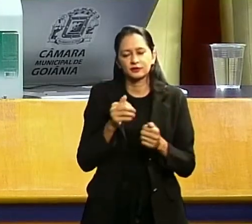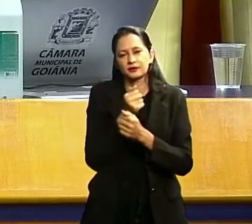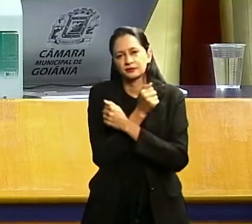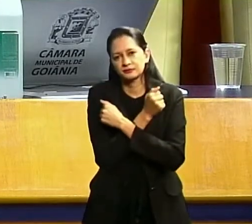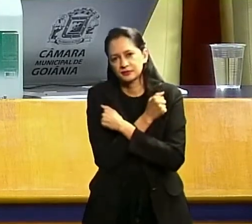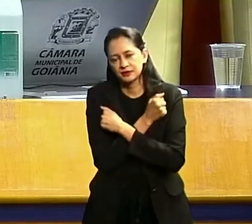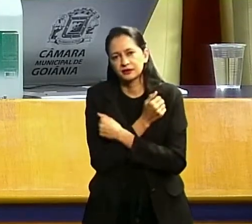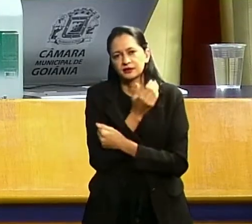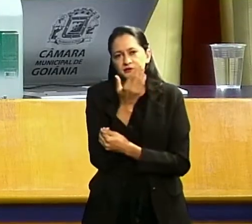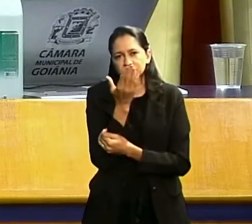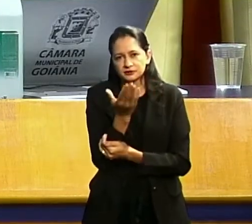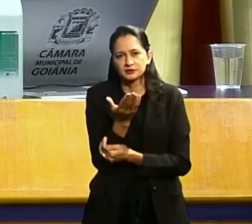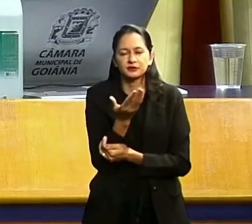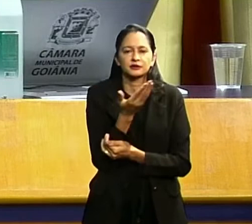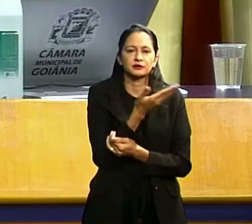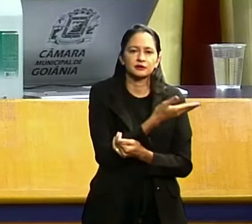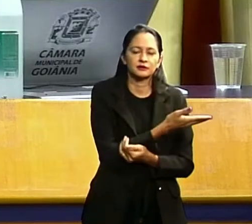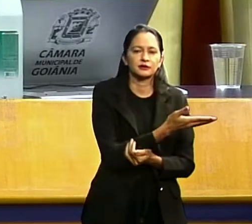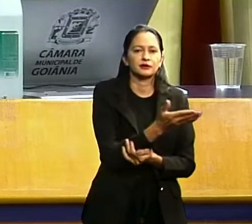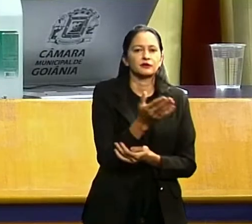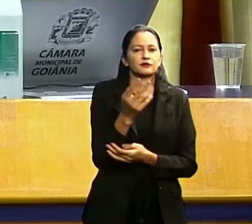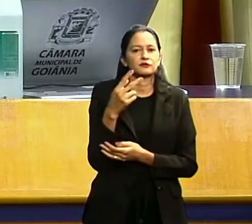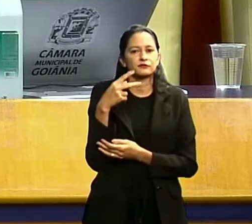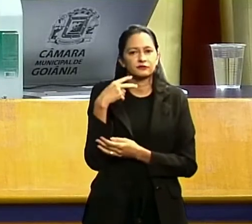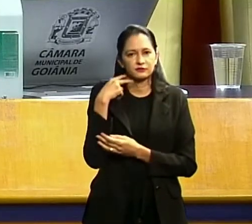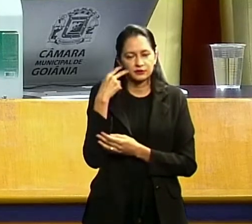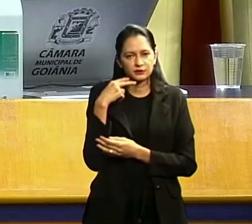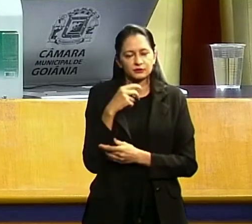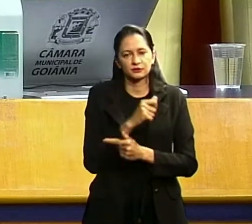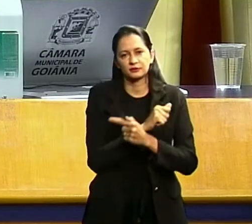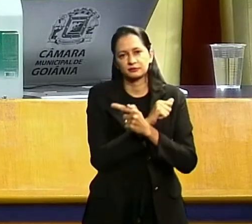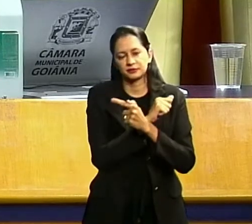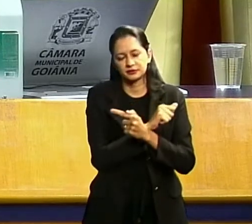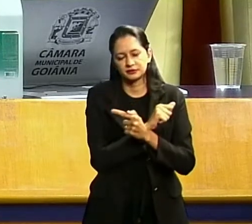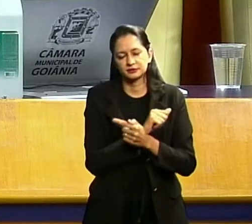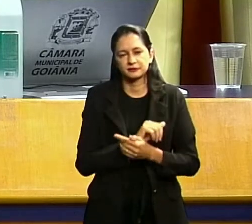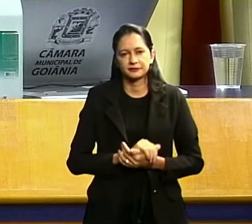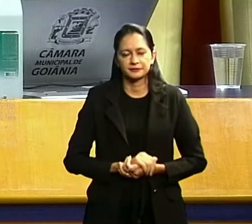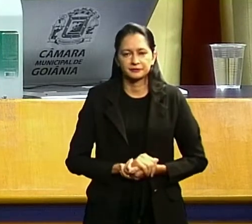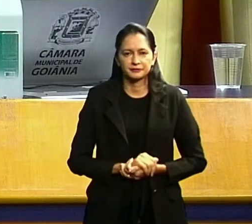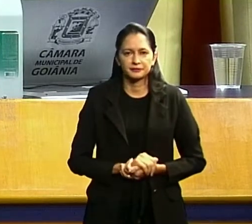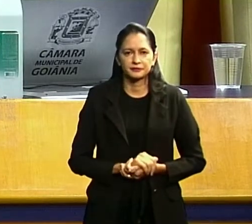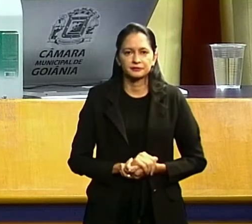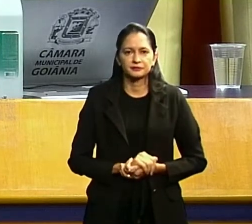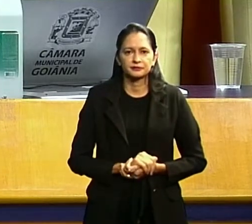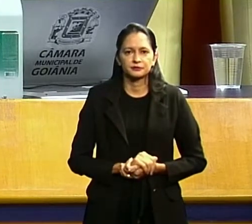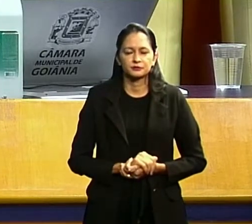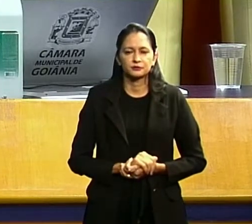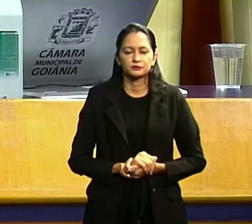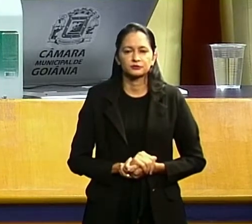abraço a todos os vereadores de Aparecida e da população daquela cidade que é co-irmã de Goiânia.